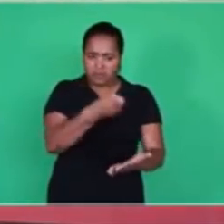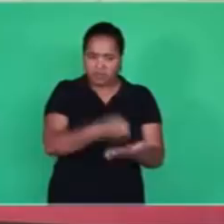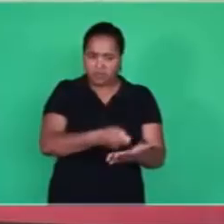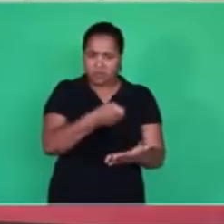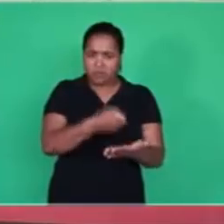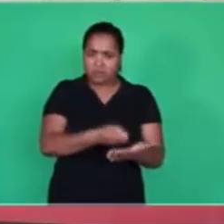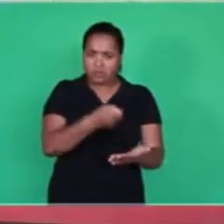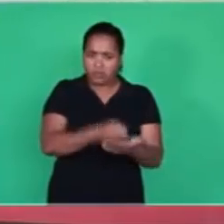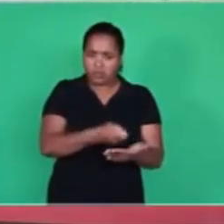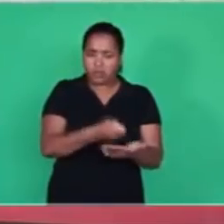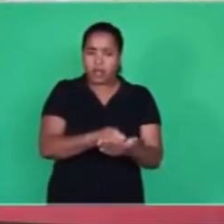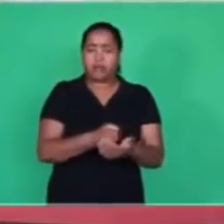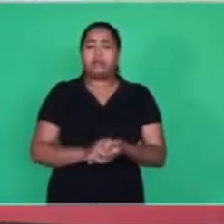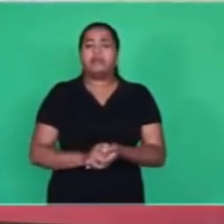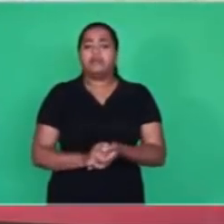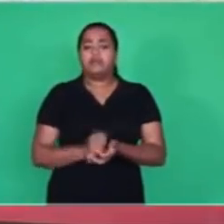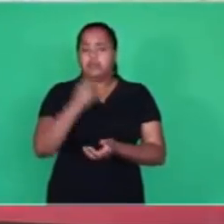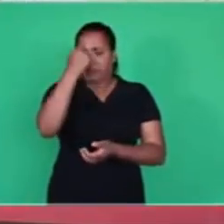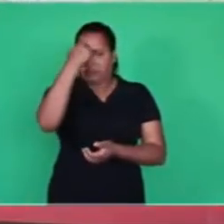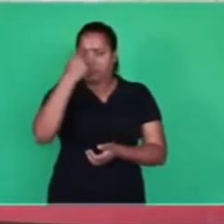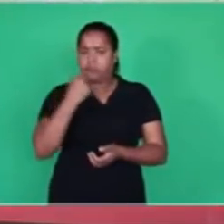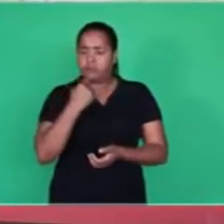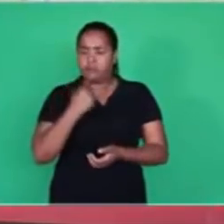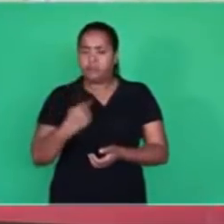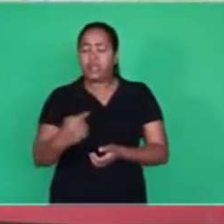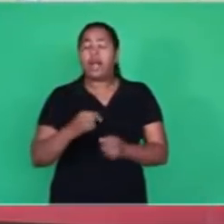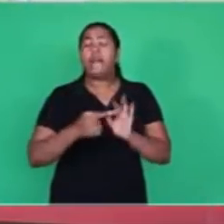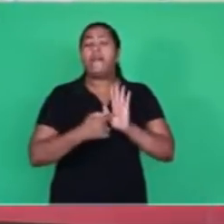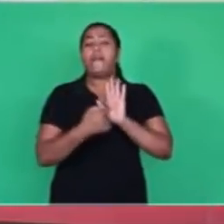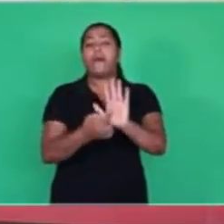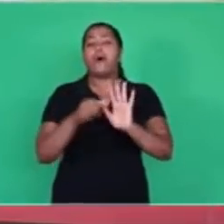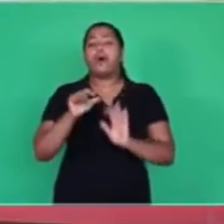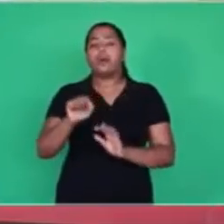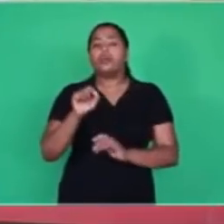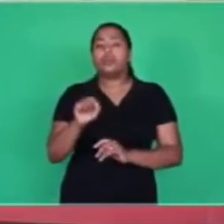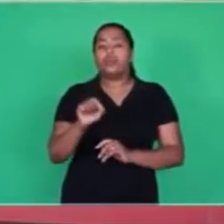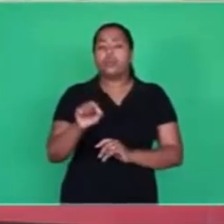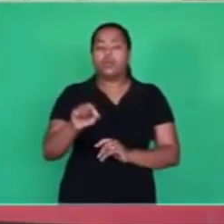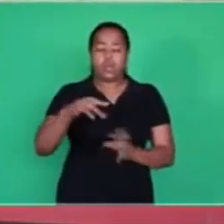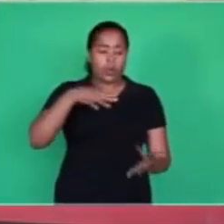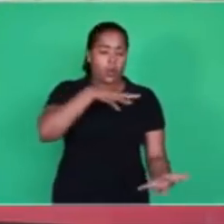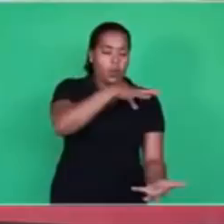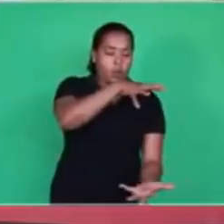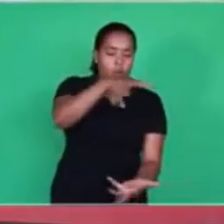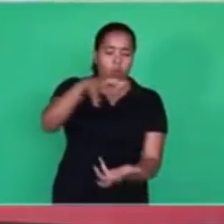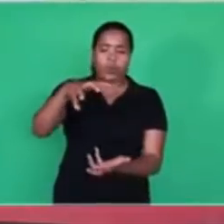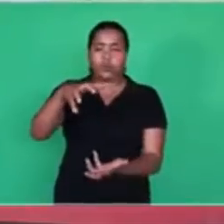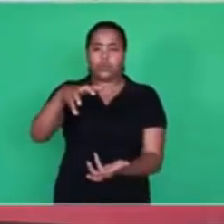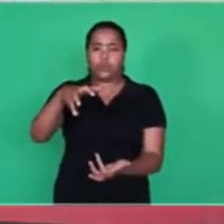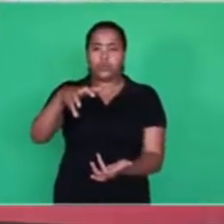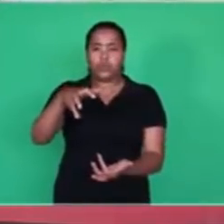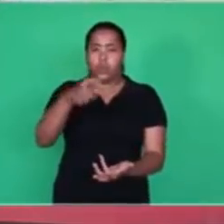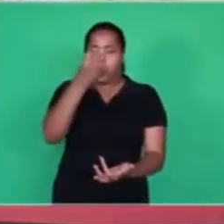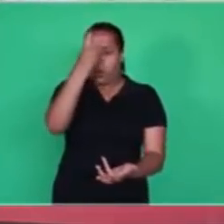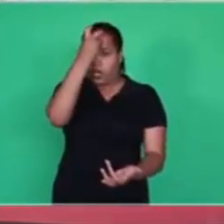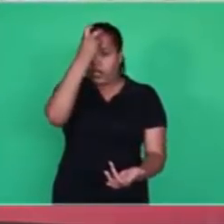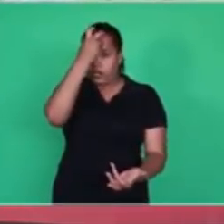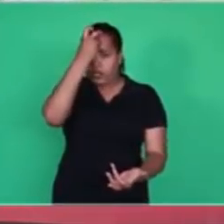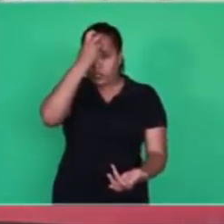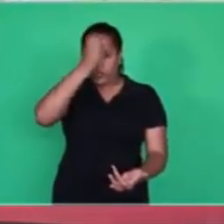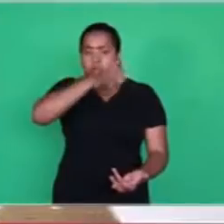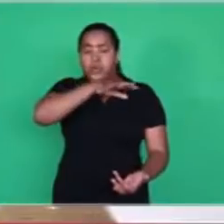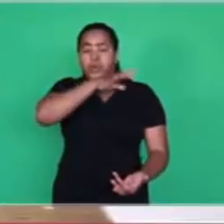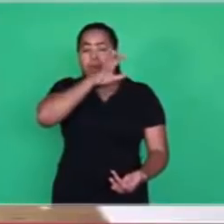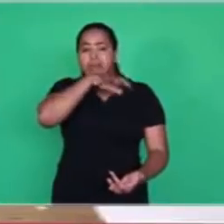O texto de Zacarias. Com o mundo vai ser atingido por ele. O Egito. Os animais vão